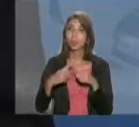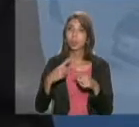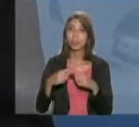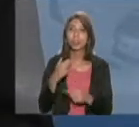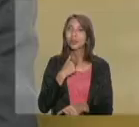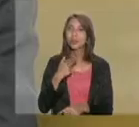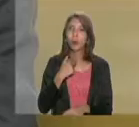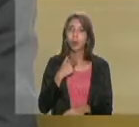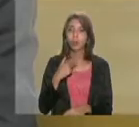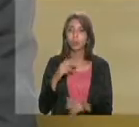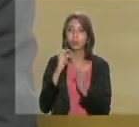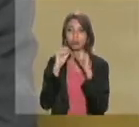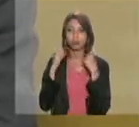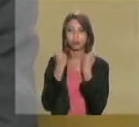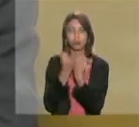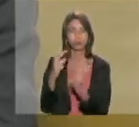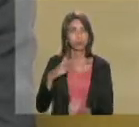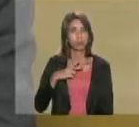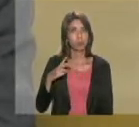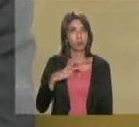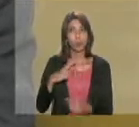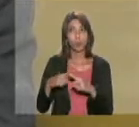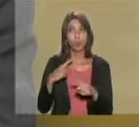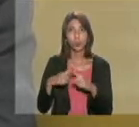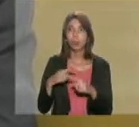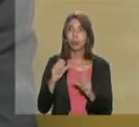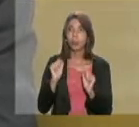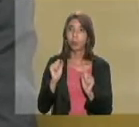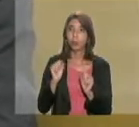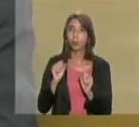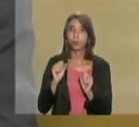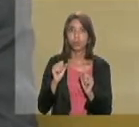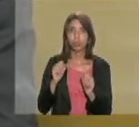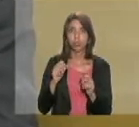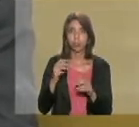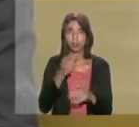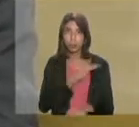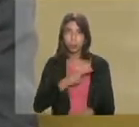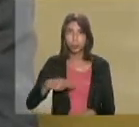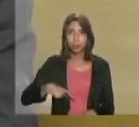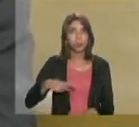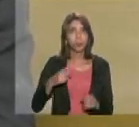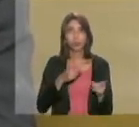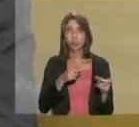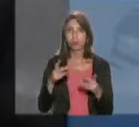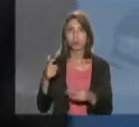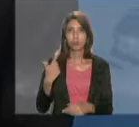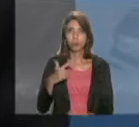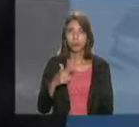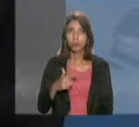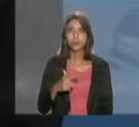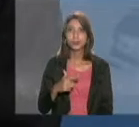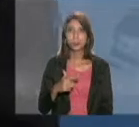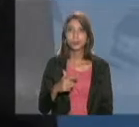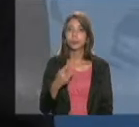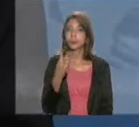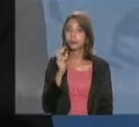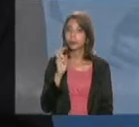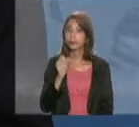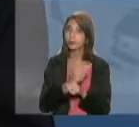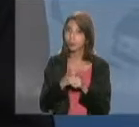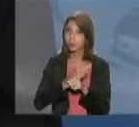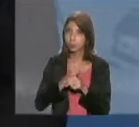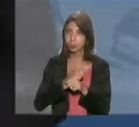Até porque não podia ser privatização, porque o governo não podia vender um bem público, tem que ser uma concessão. Perfeito. Nessa concessão de 35